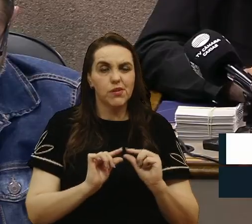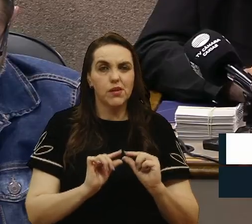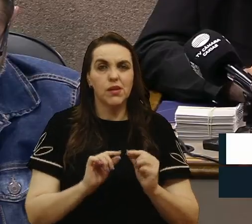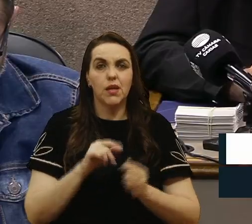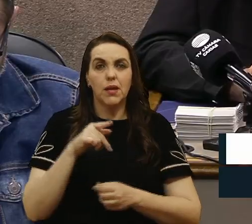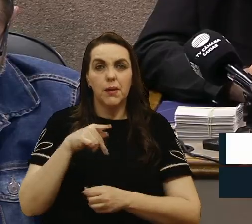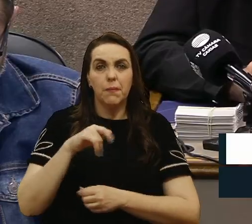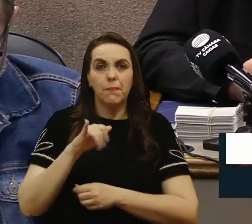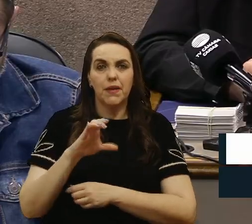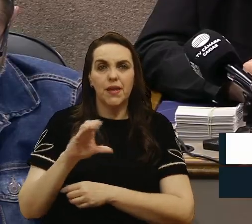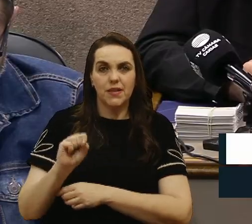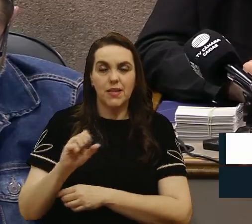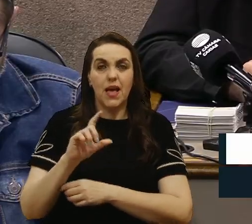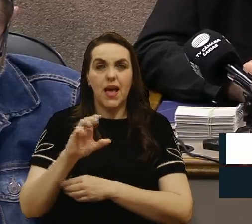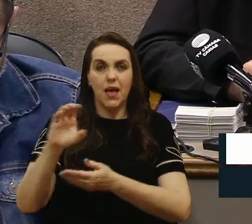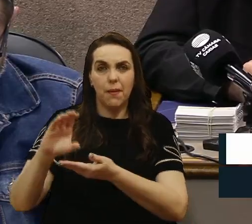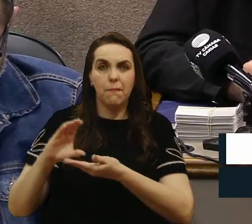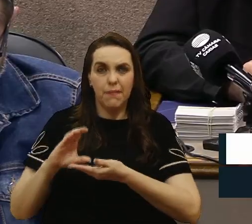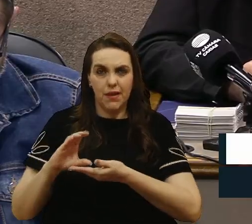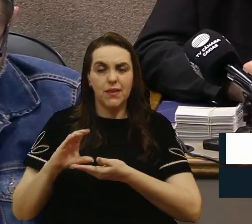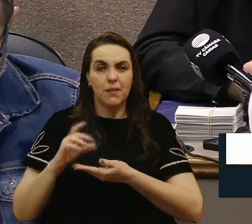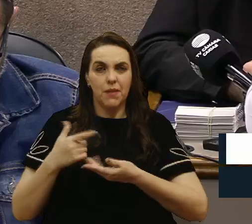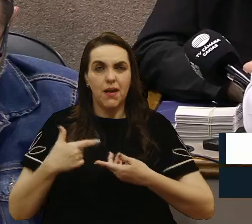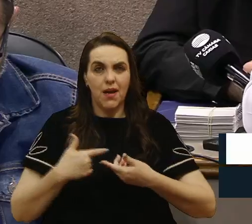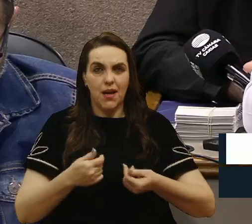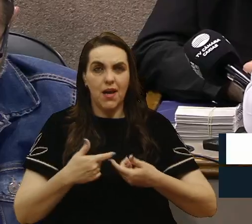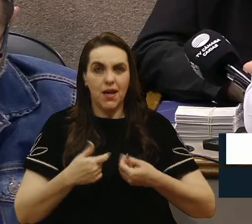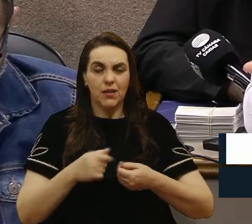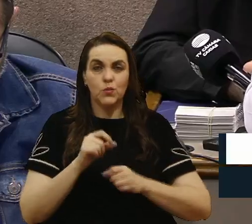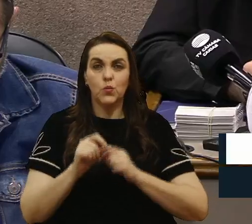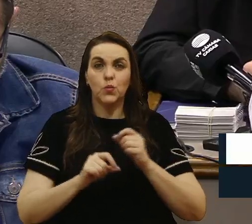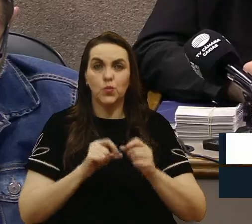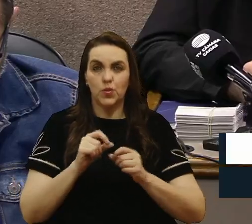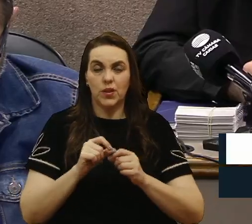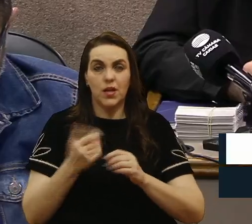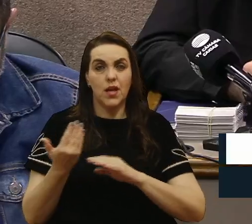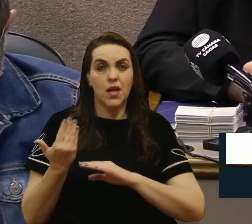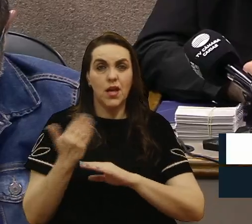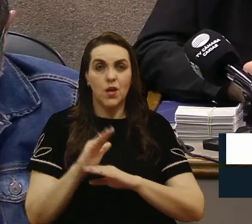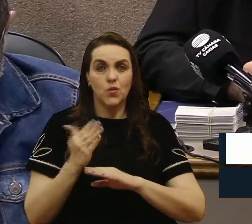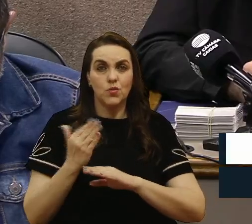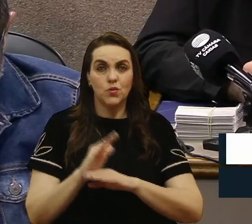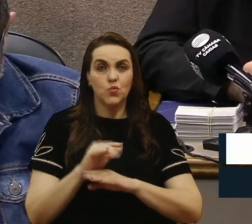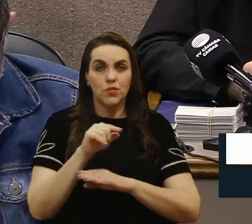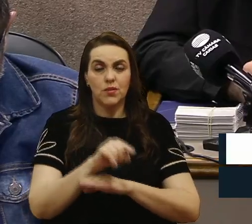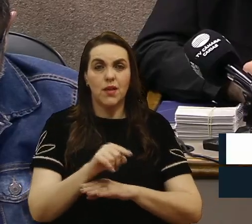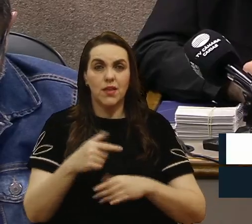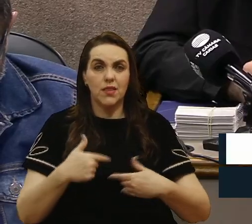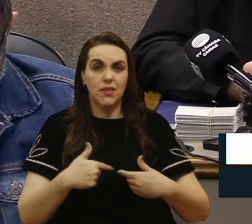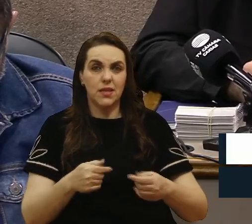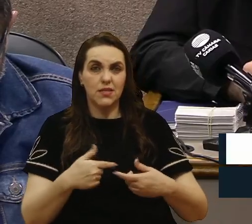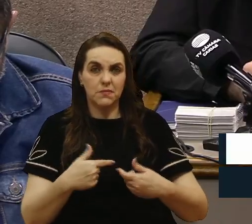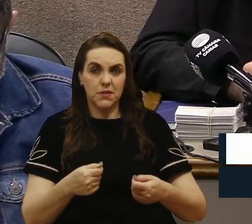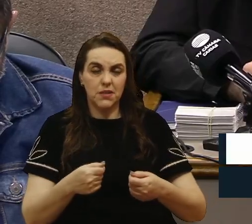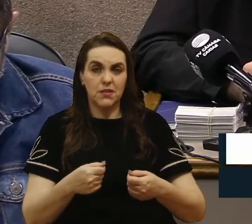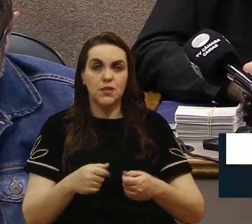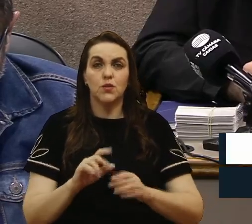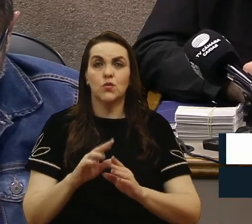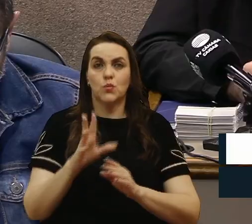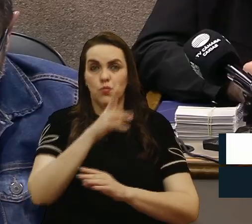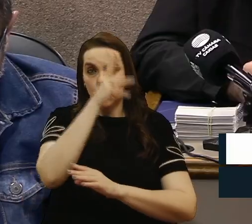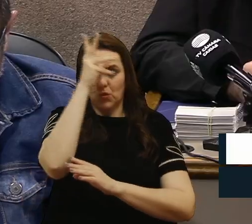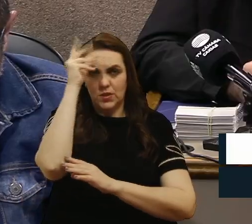emenda de custeio, que ela serve e rege para auxiliar as despesas do município.